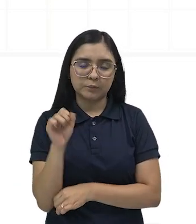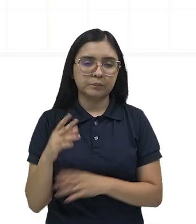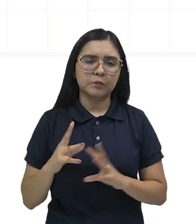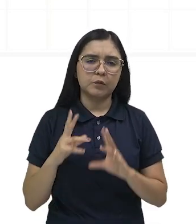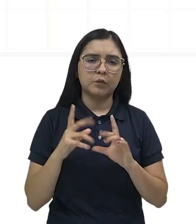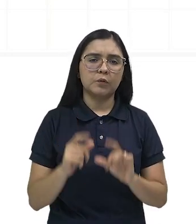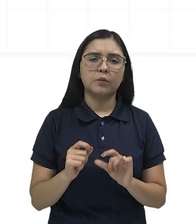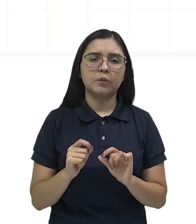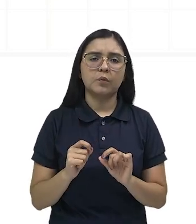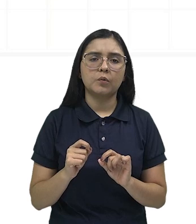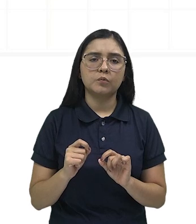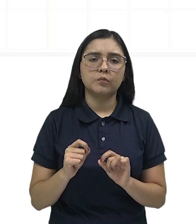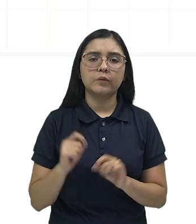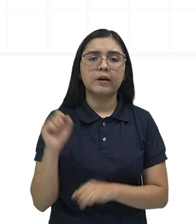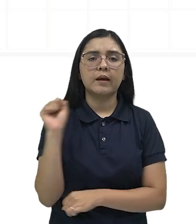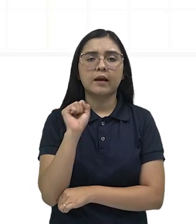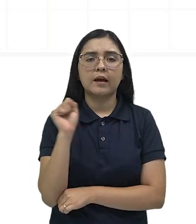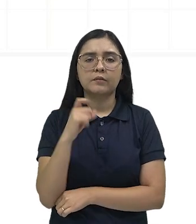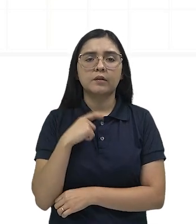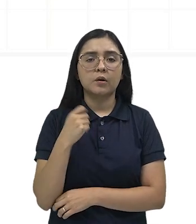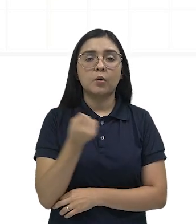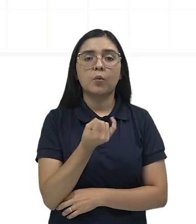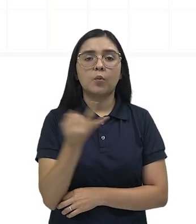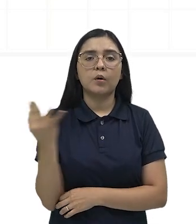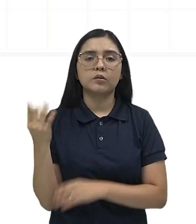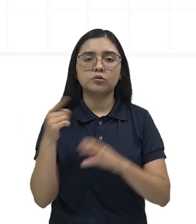carro ele tem o quê, meu povo? Ele tem